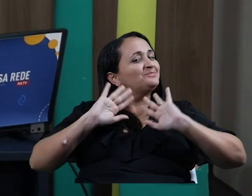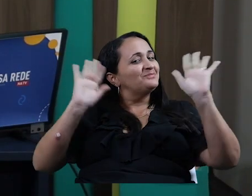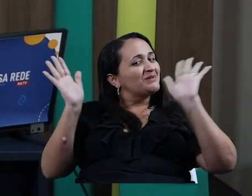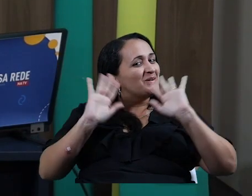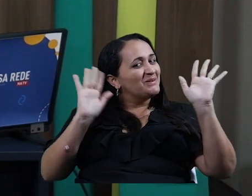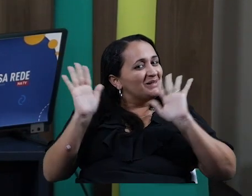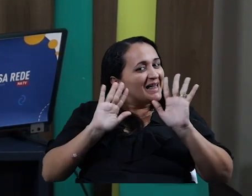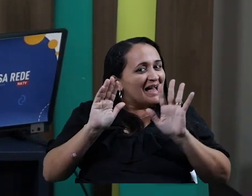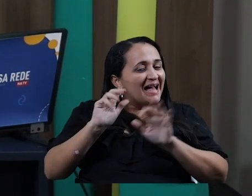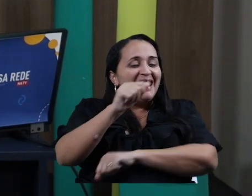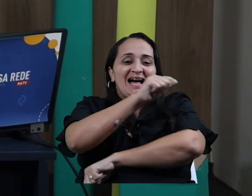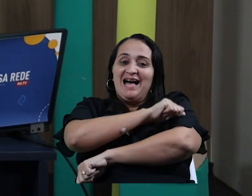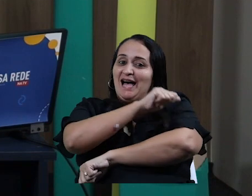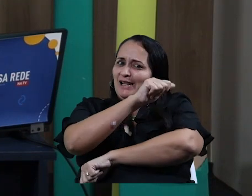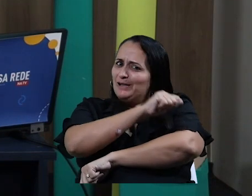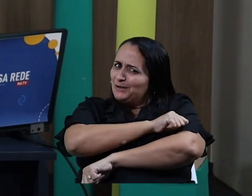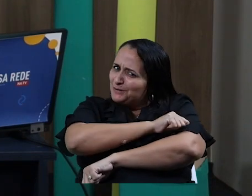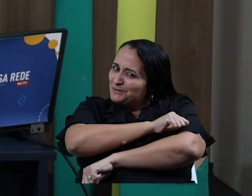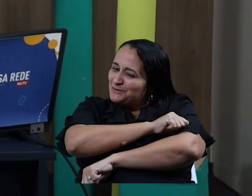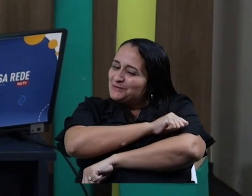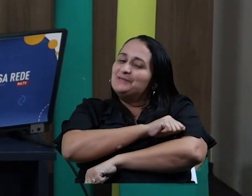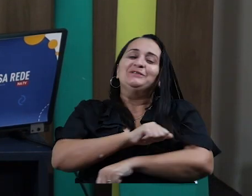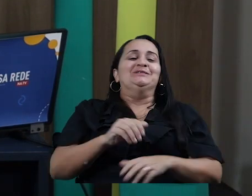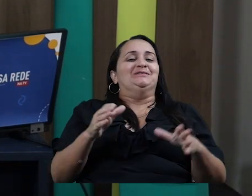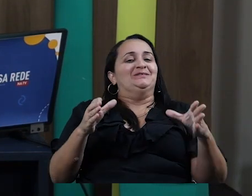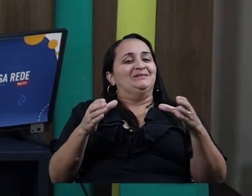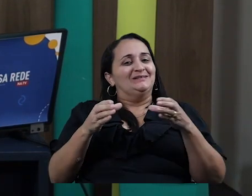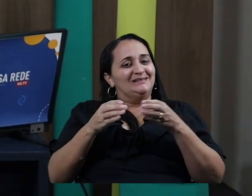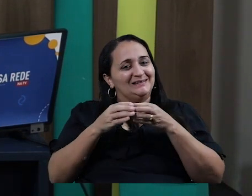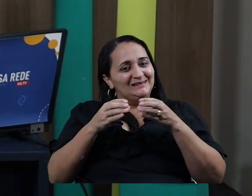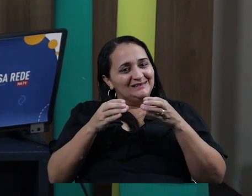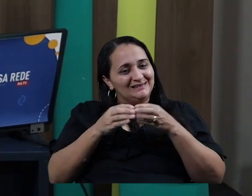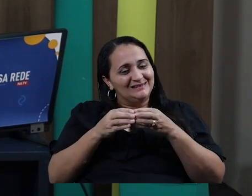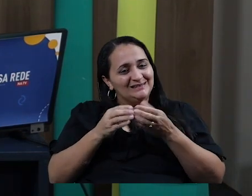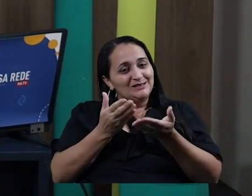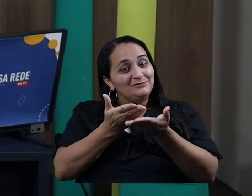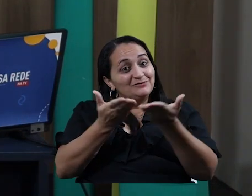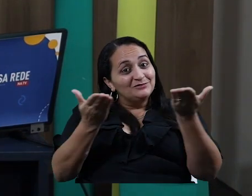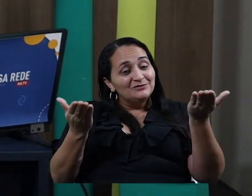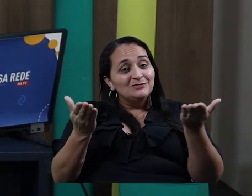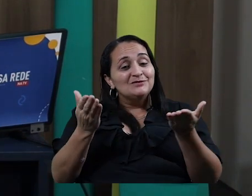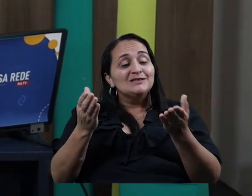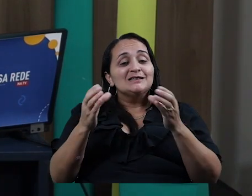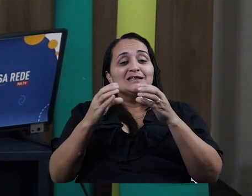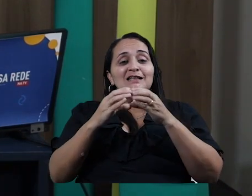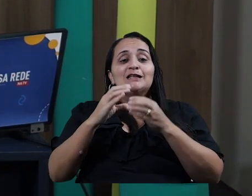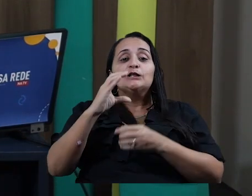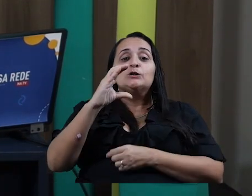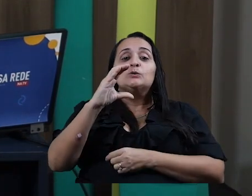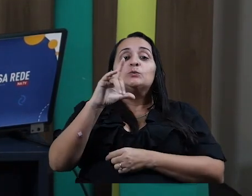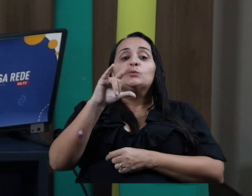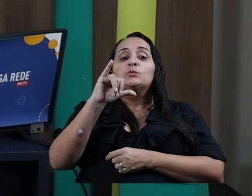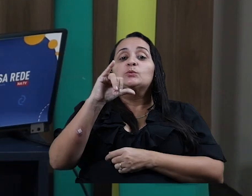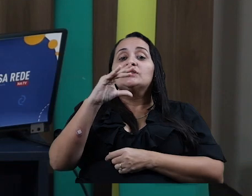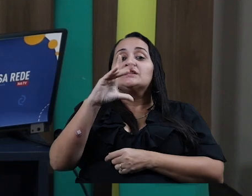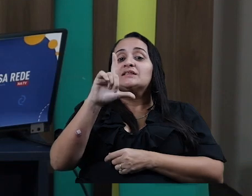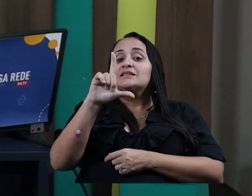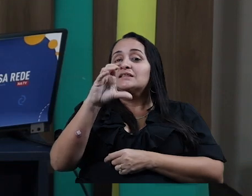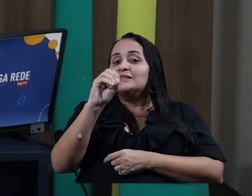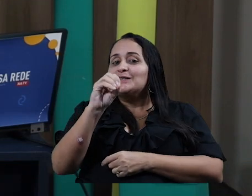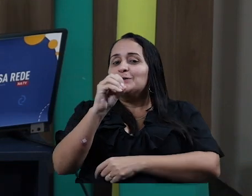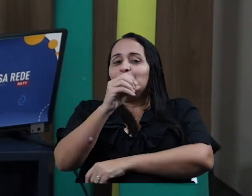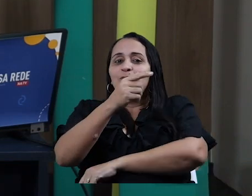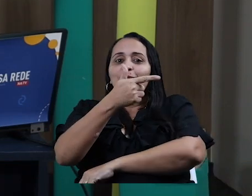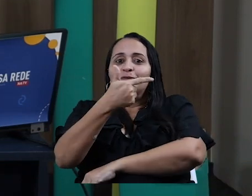Olá, alunos da Rede Municipal de Ensino! Agora a aula é para vocês do ciclo 2, que corresponde a quarto